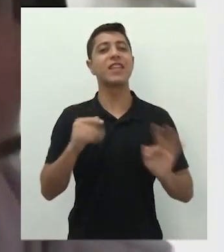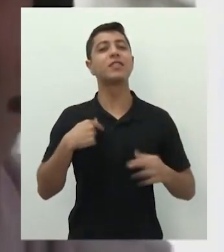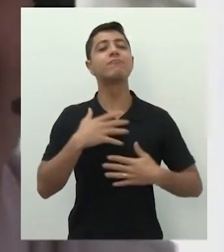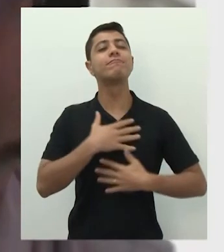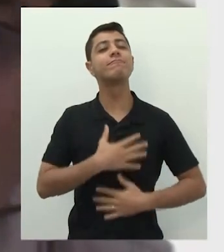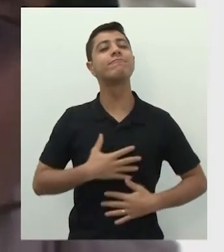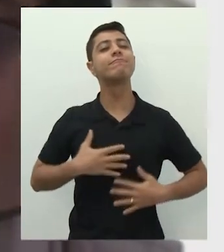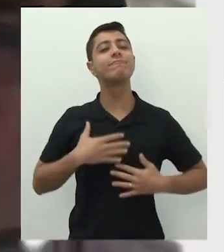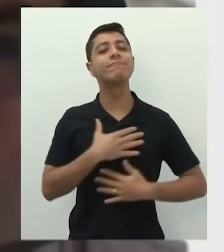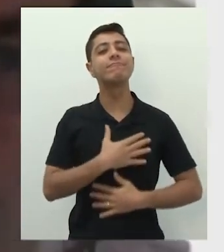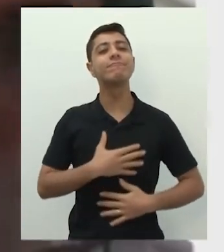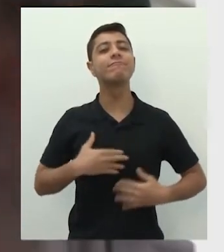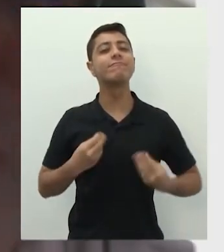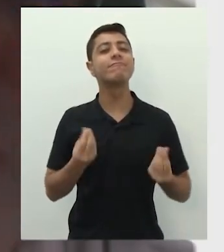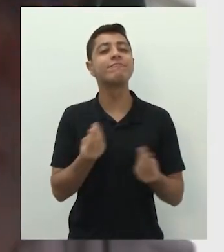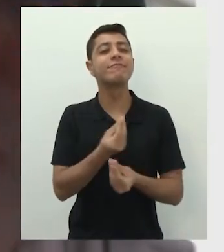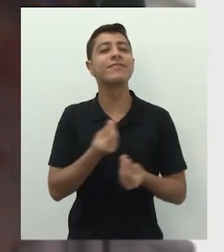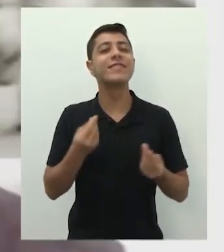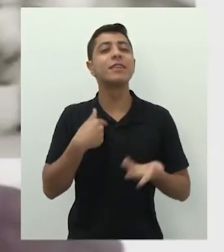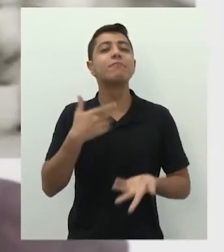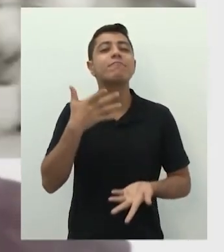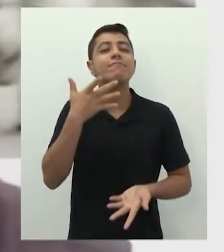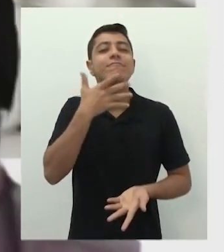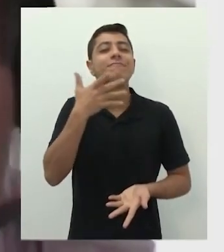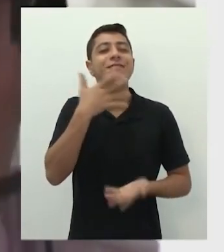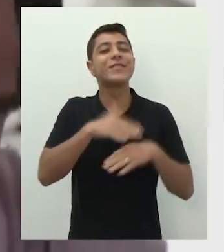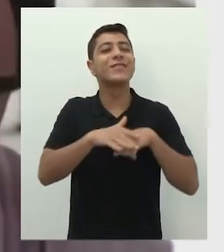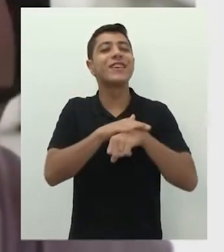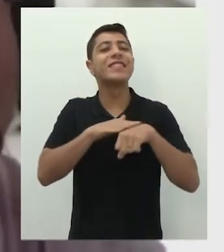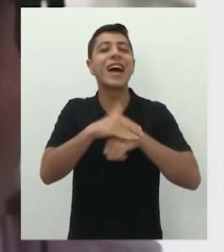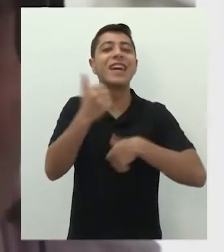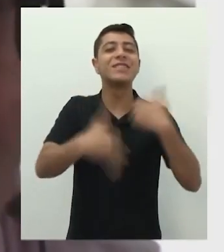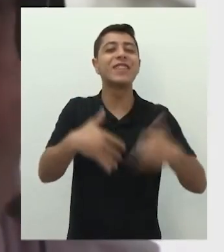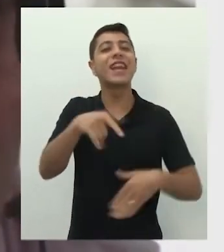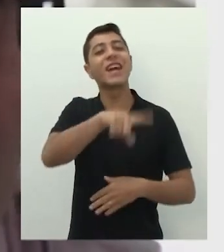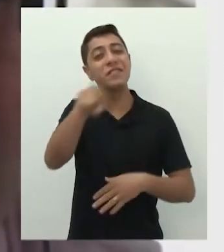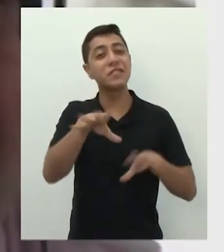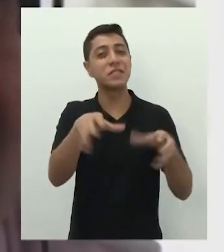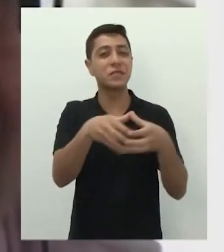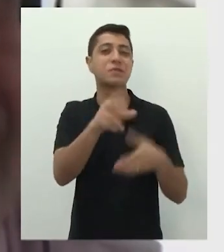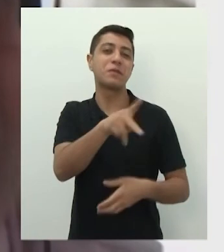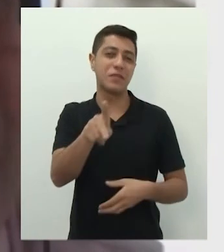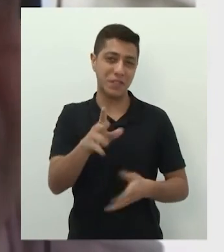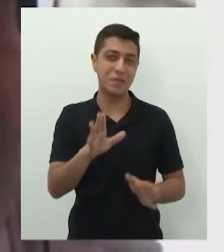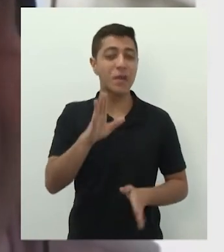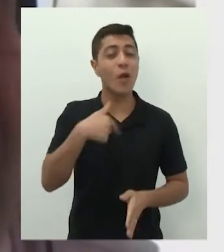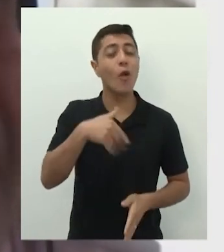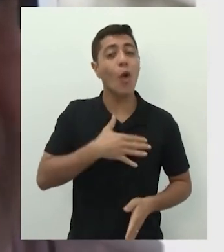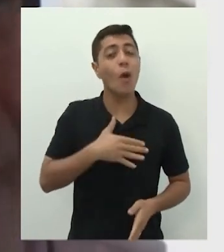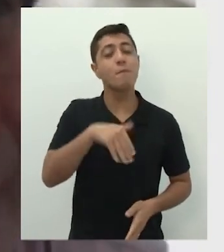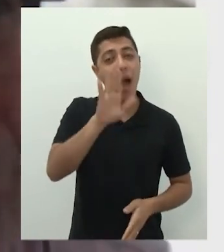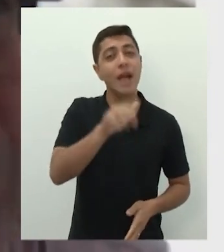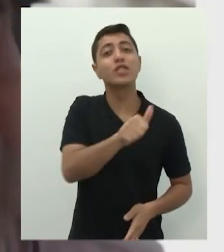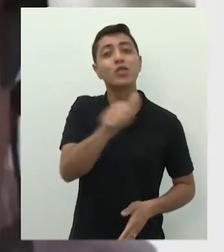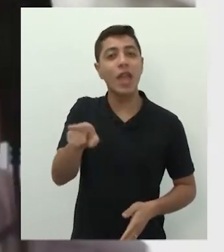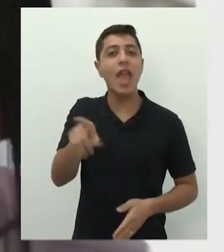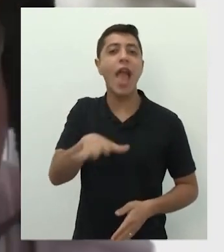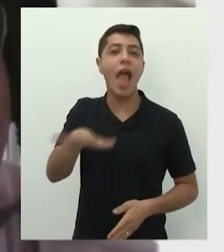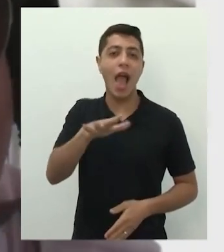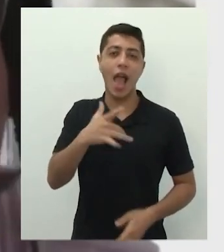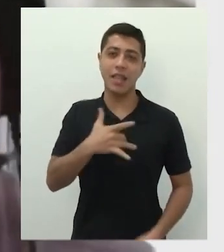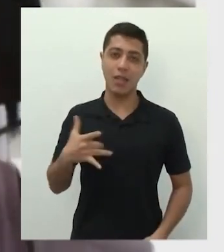contato aqui, alguma pergunta, alguma consideração, algum tema que você queira ouvir, né? Fico super à disposição, Tânia, para a gente voltar. Aqui está o meu